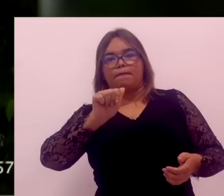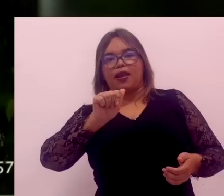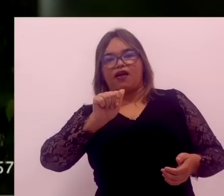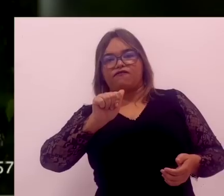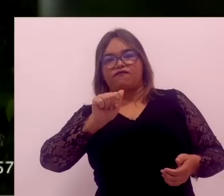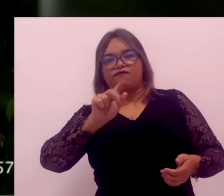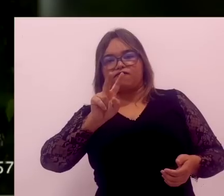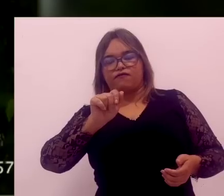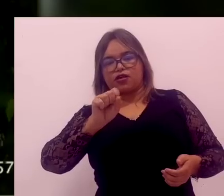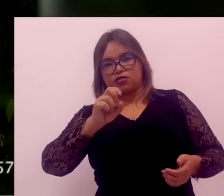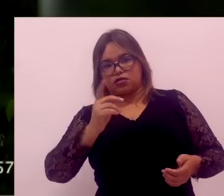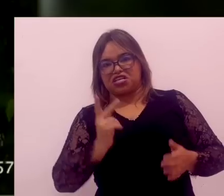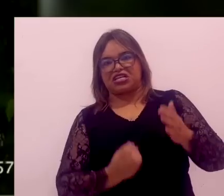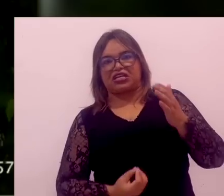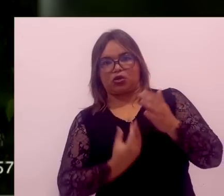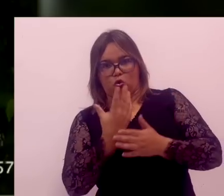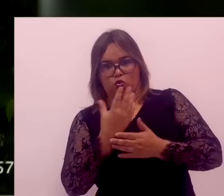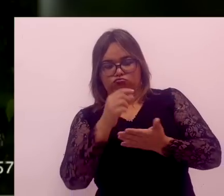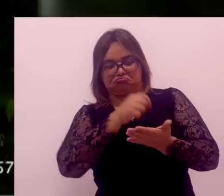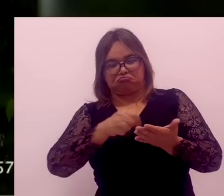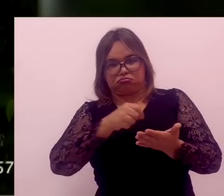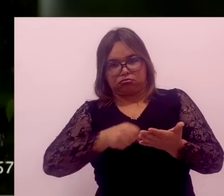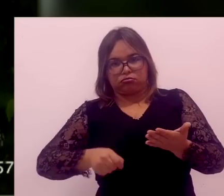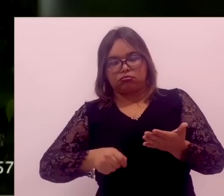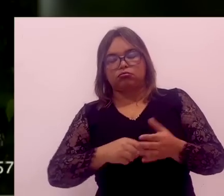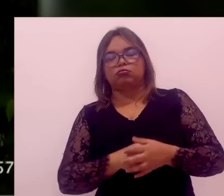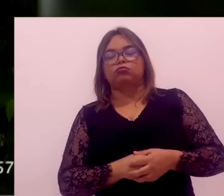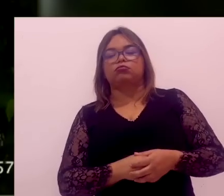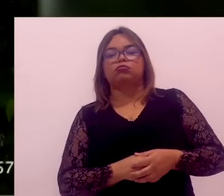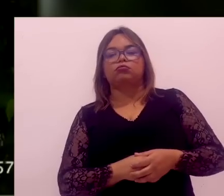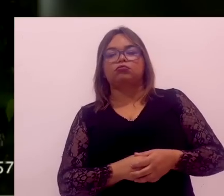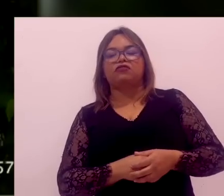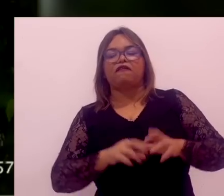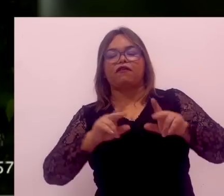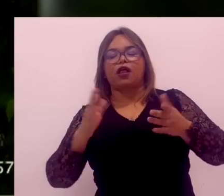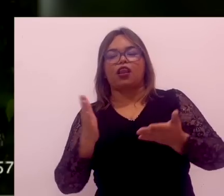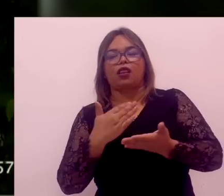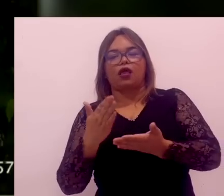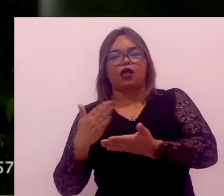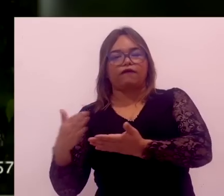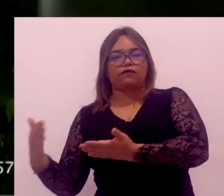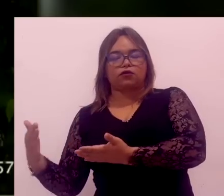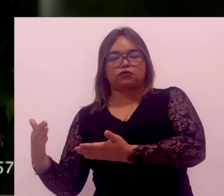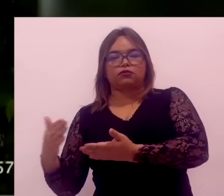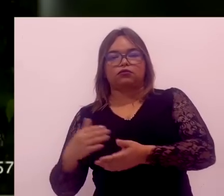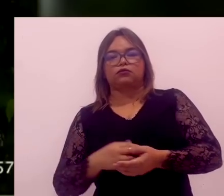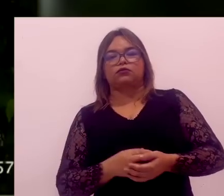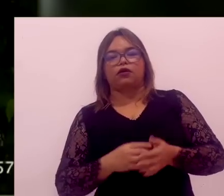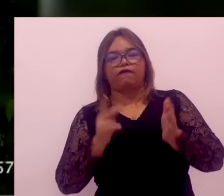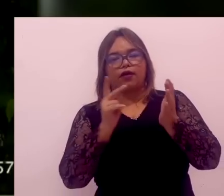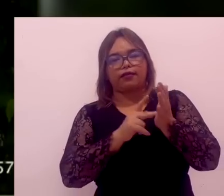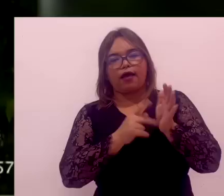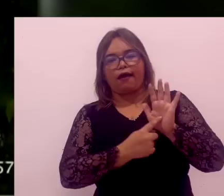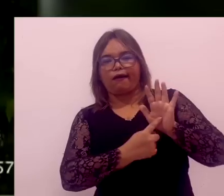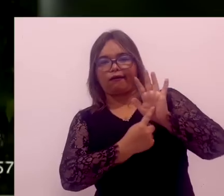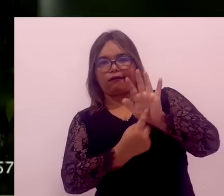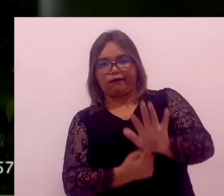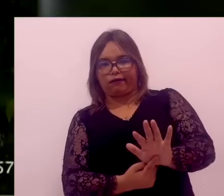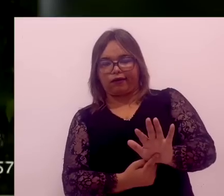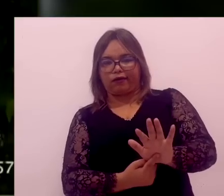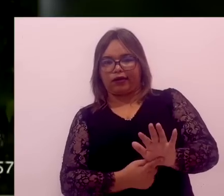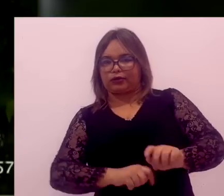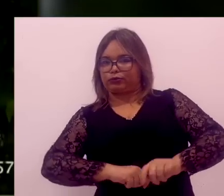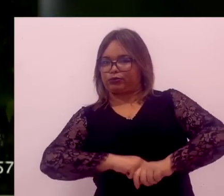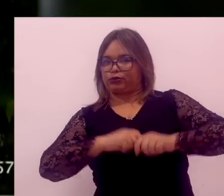místicos maçons. E é virtualmente impossível você consegui-los, embora hoje em dia já seja mais